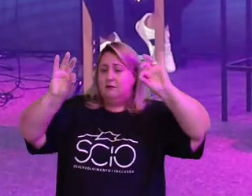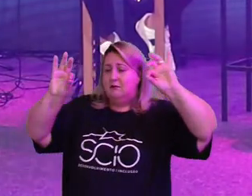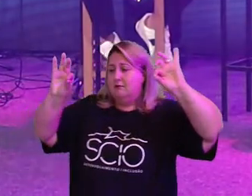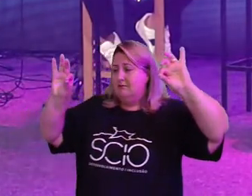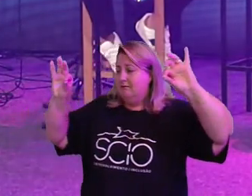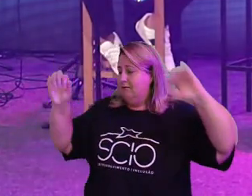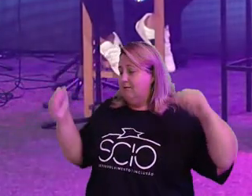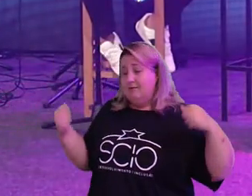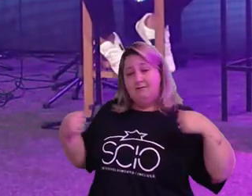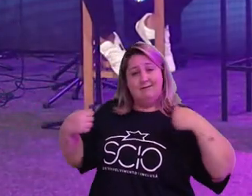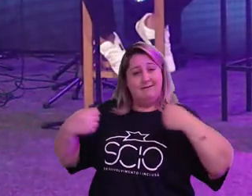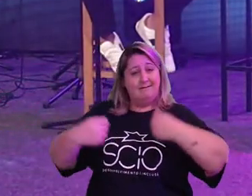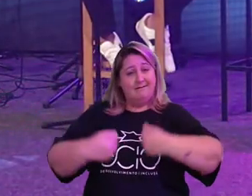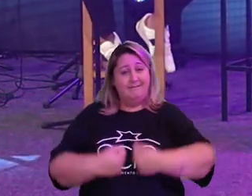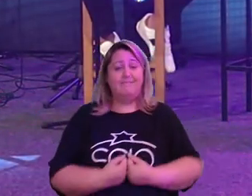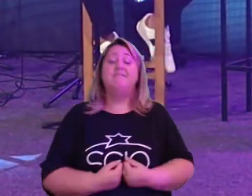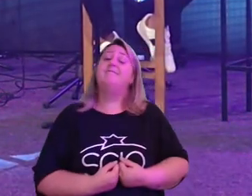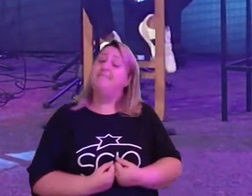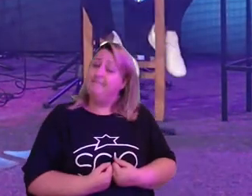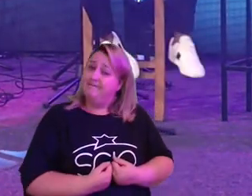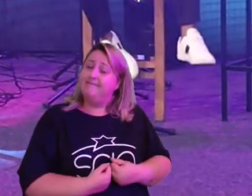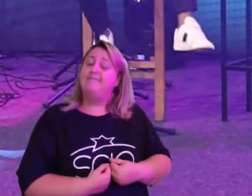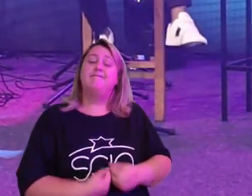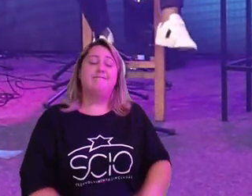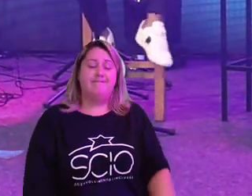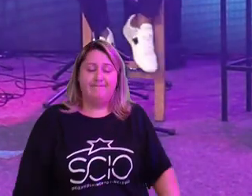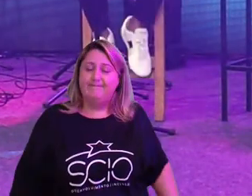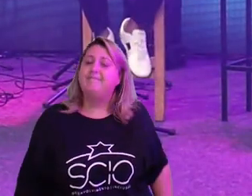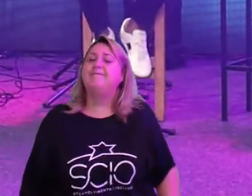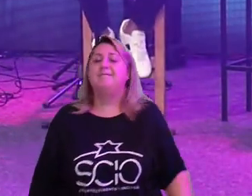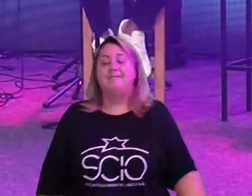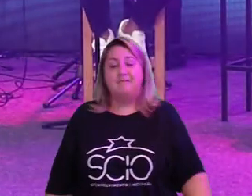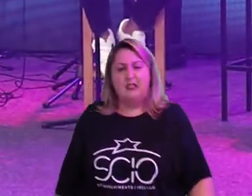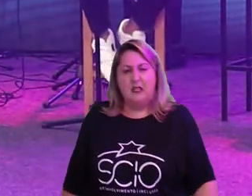Um fio de cabelo no meu paletó.